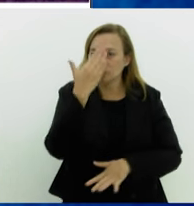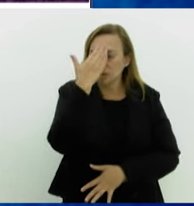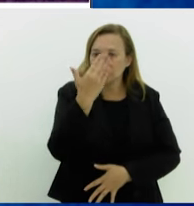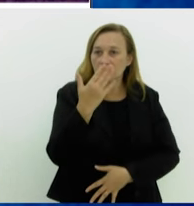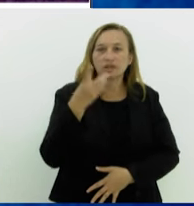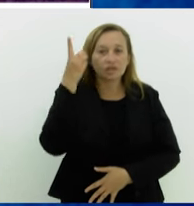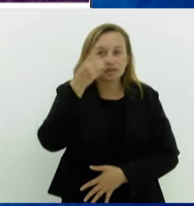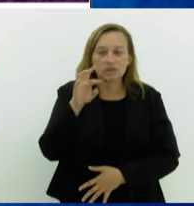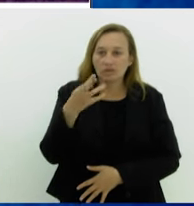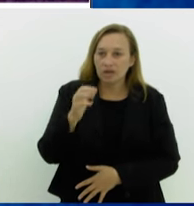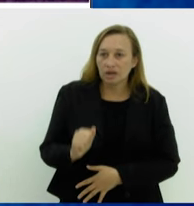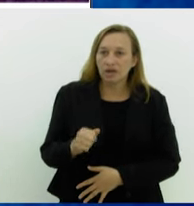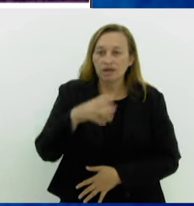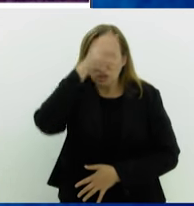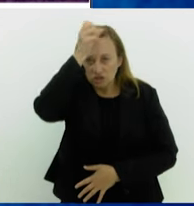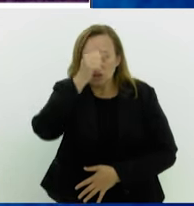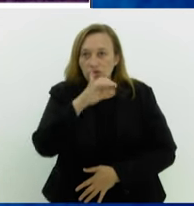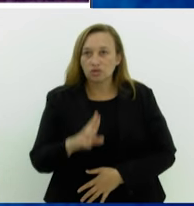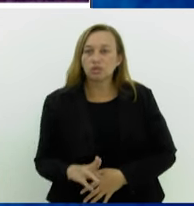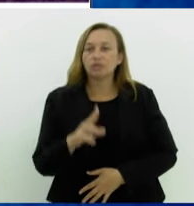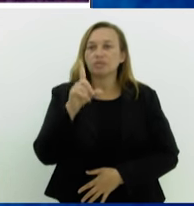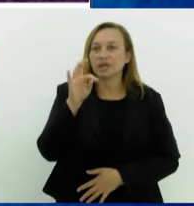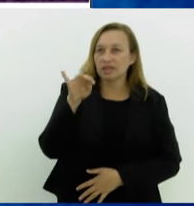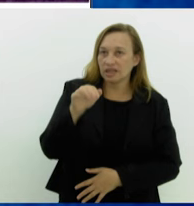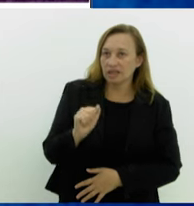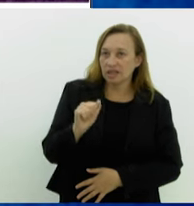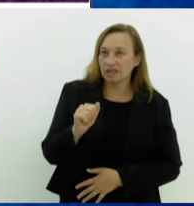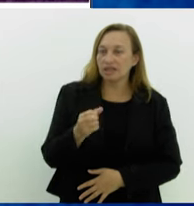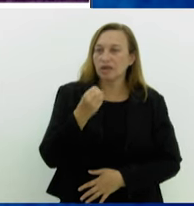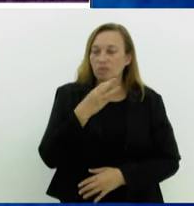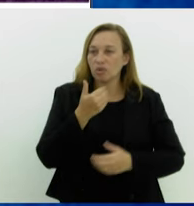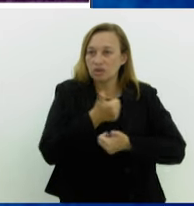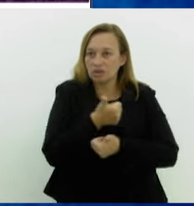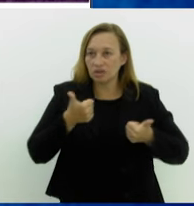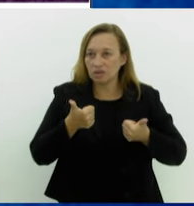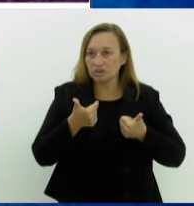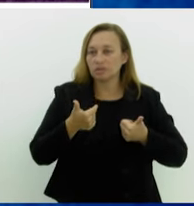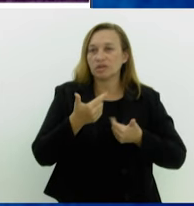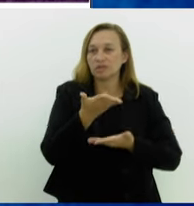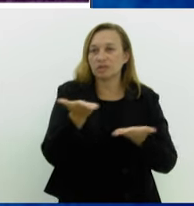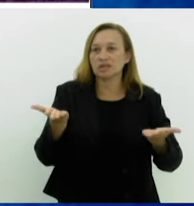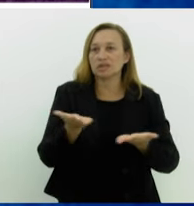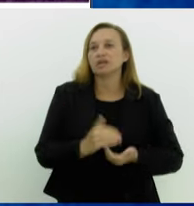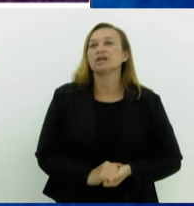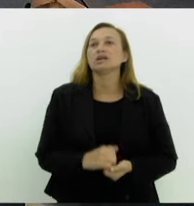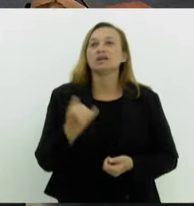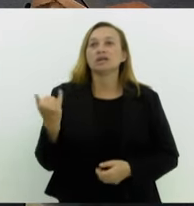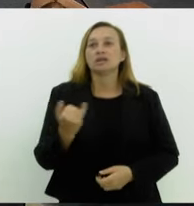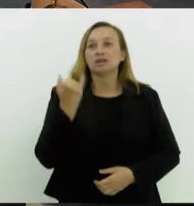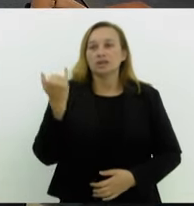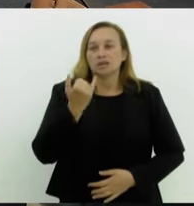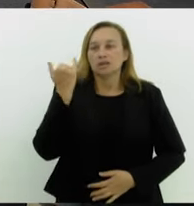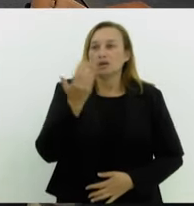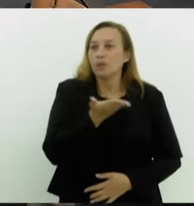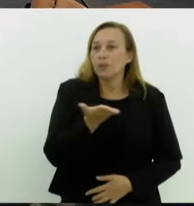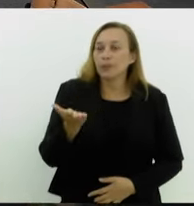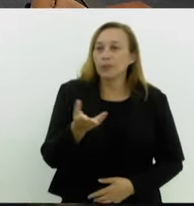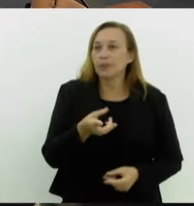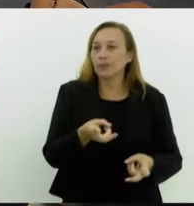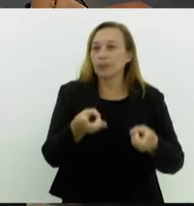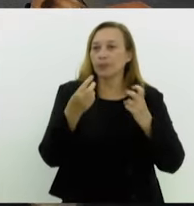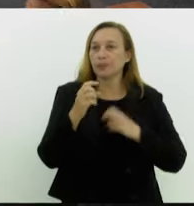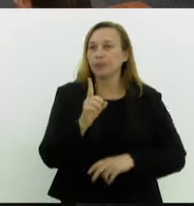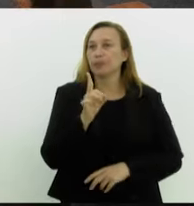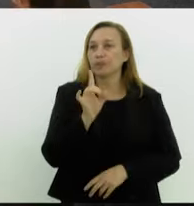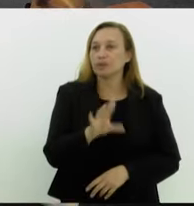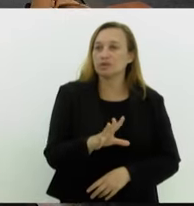deputada Soraia tia Ju Benedita e boa sorte a vocês gente é tão importante vocês perceberem que não é